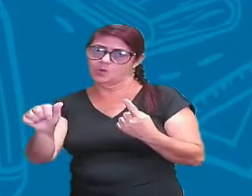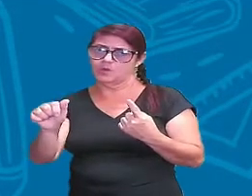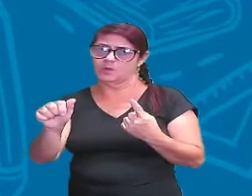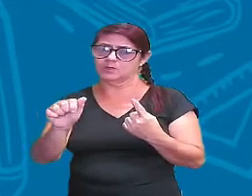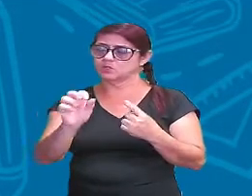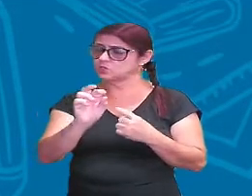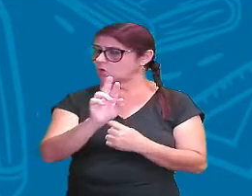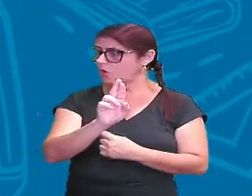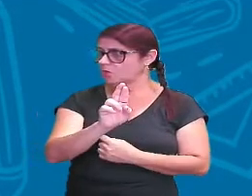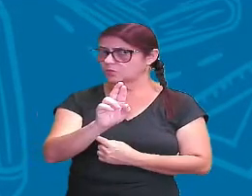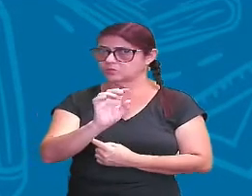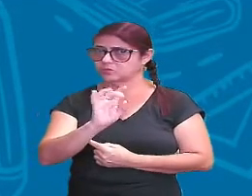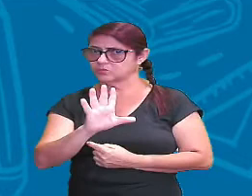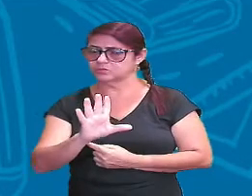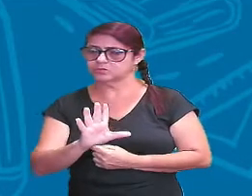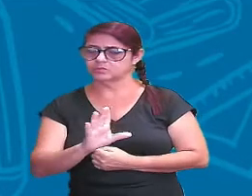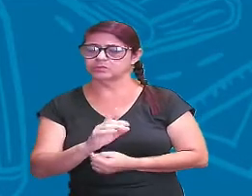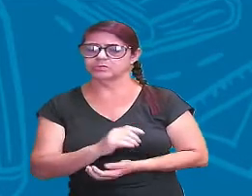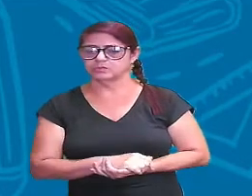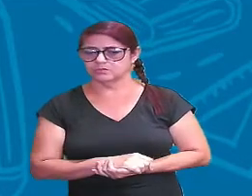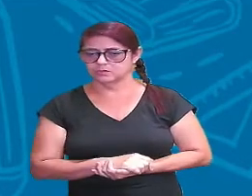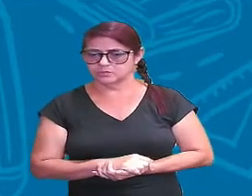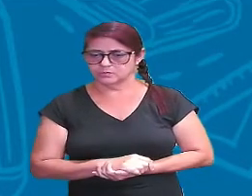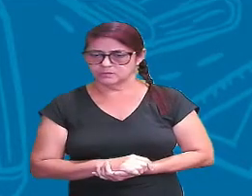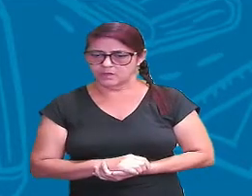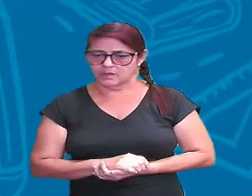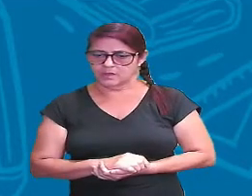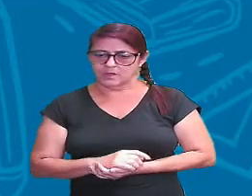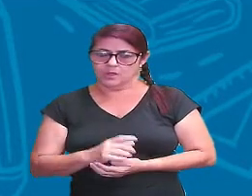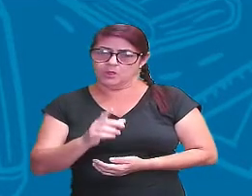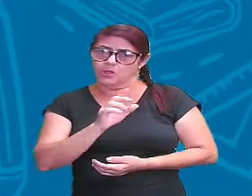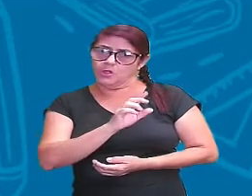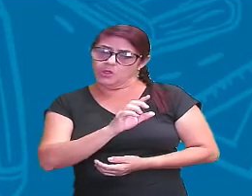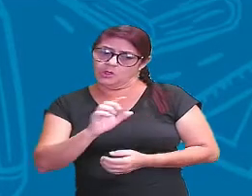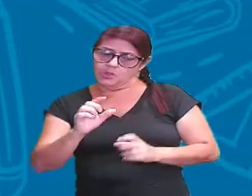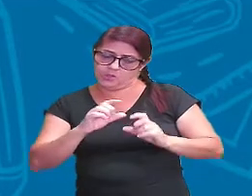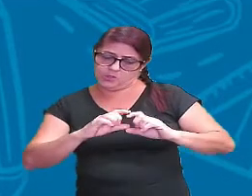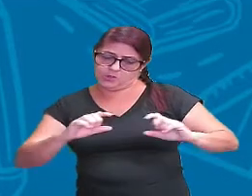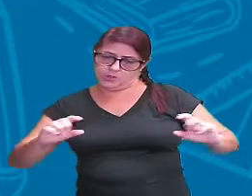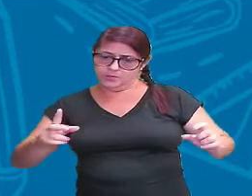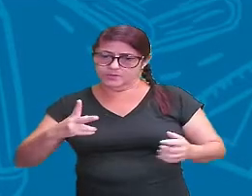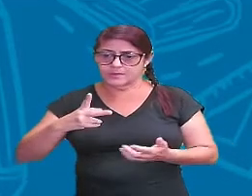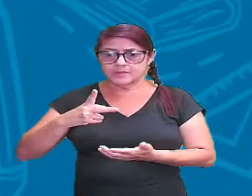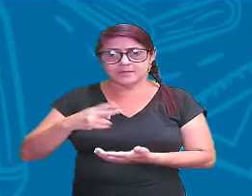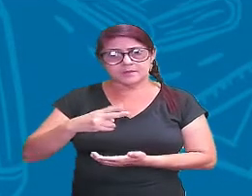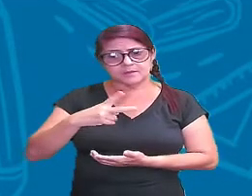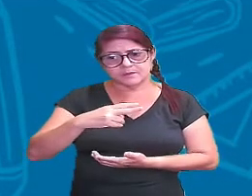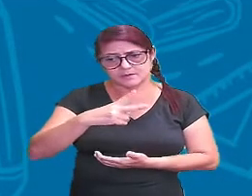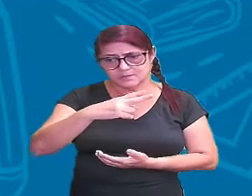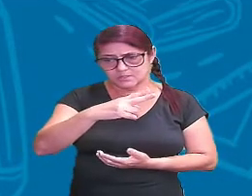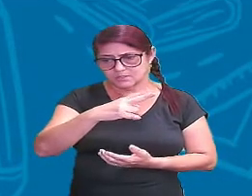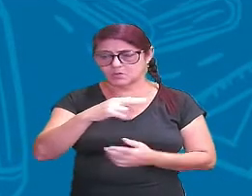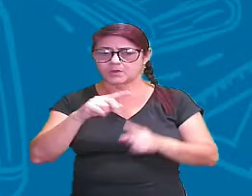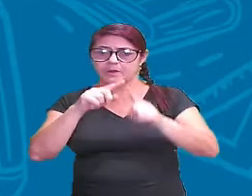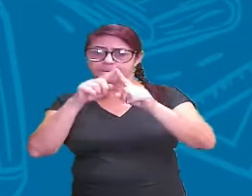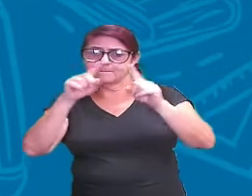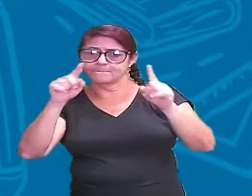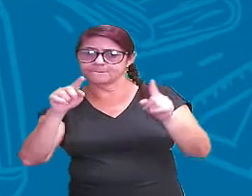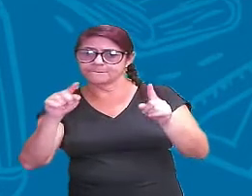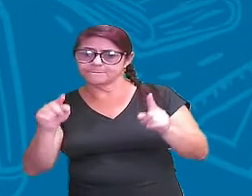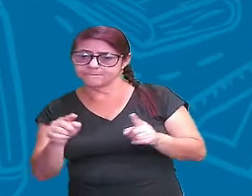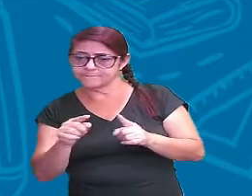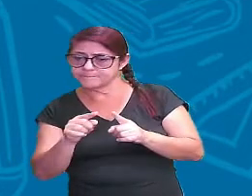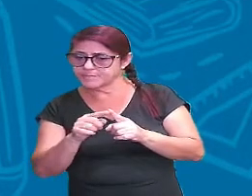tem o som forte. Essas palavras aí de baixo, desses desenhos que estão embaixo, vocês